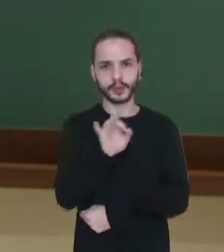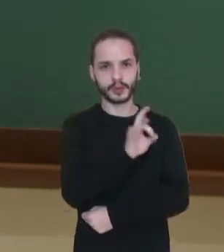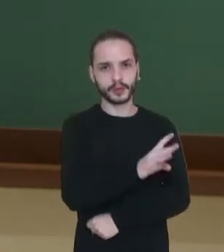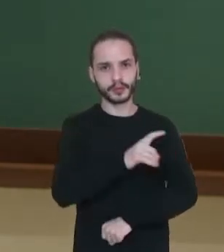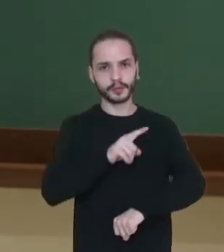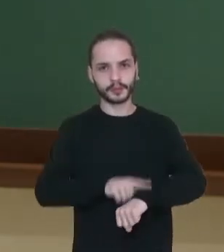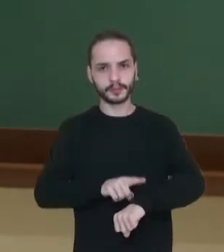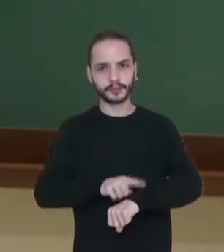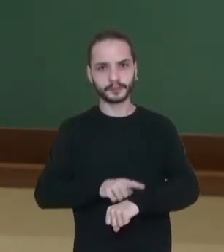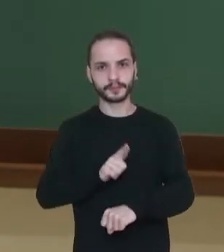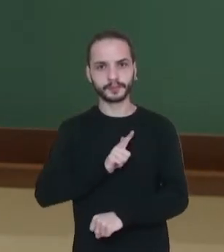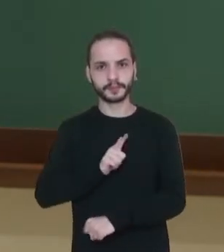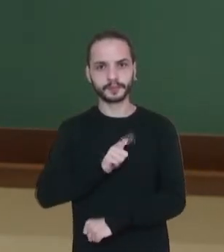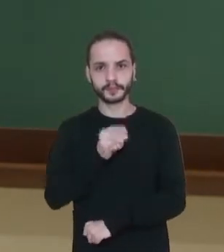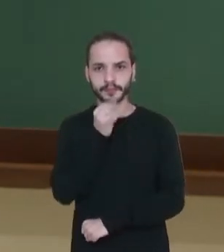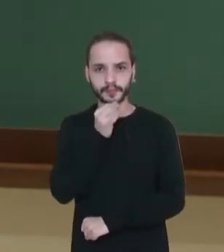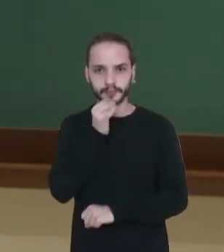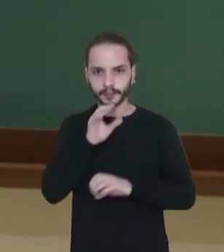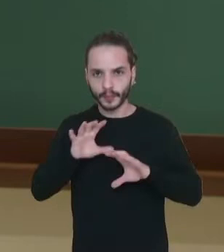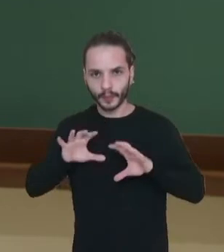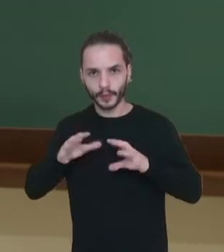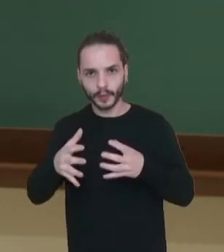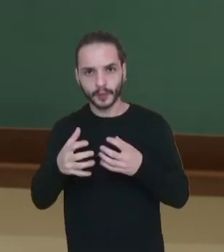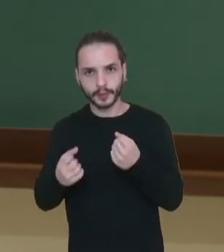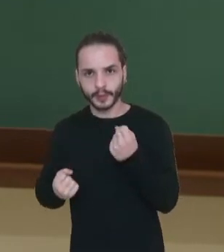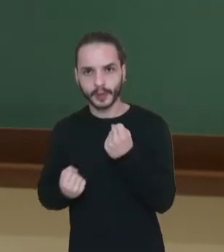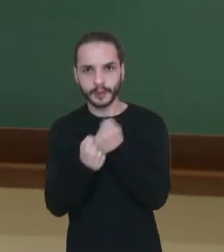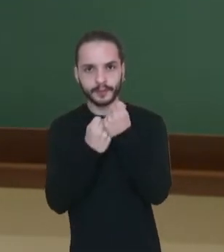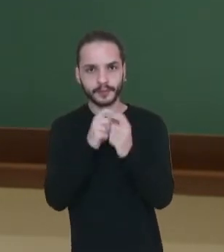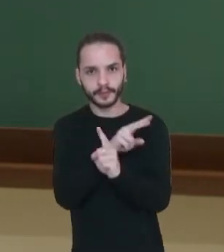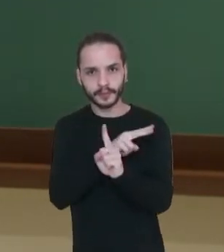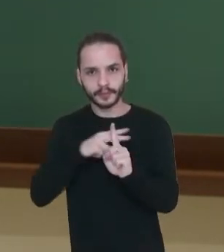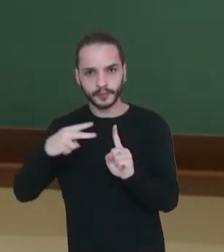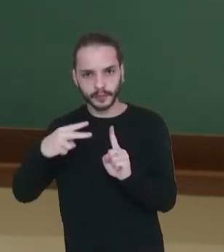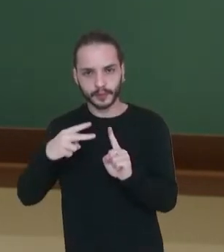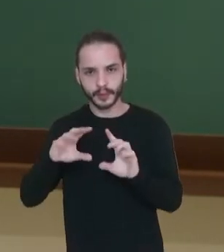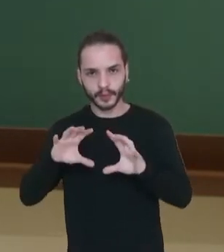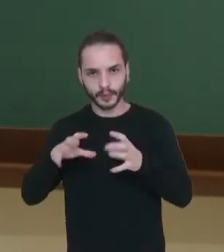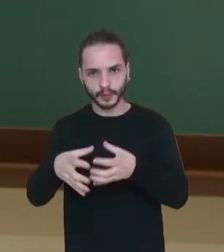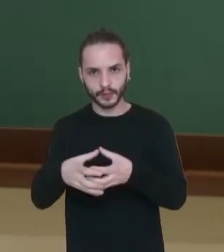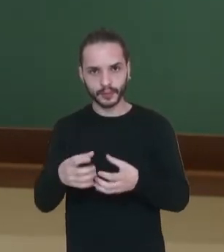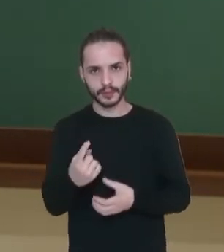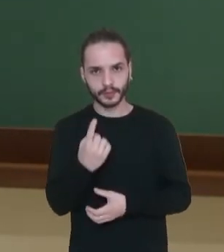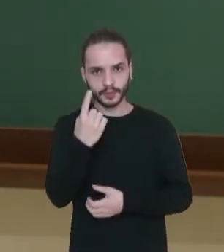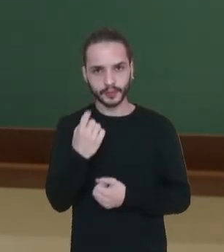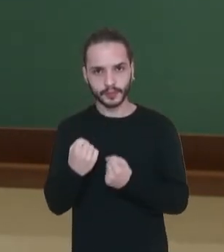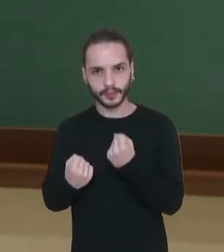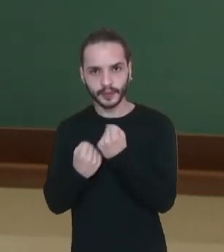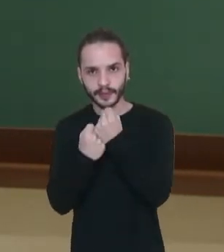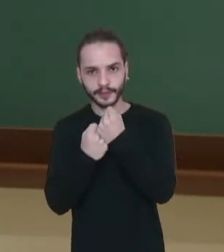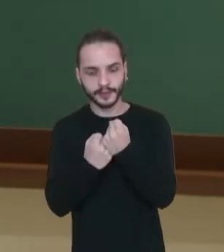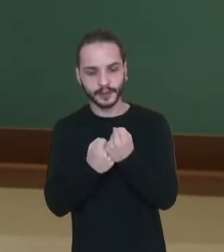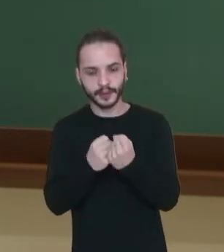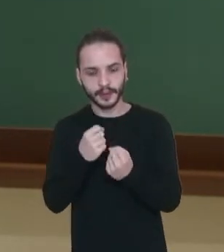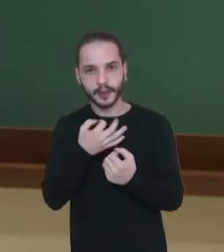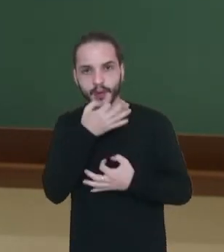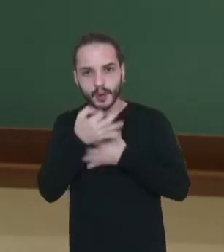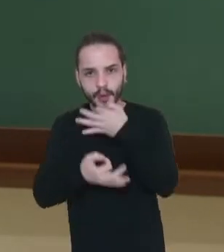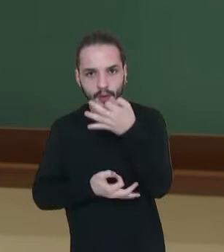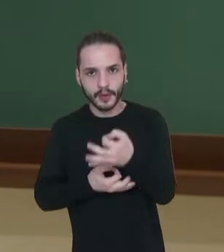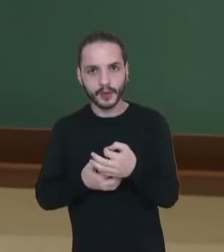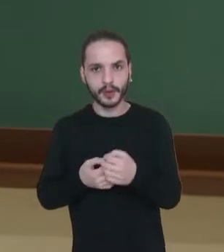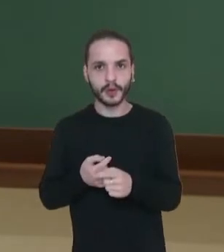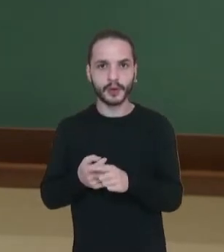vai ter a defesa de um ponto de vista, a defesa de uma tese por parte de um dos grupos e a contra-argumentação,